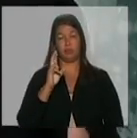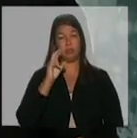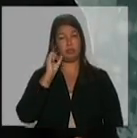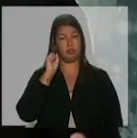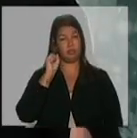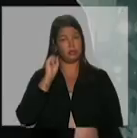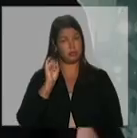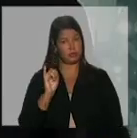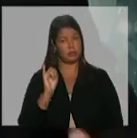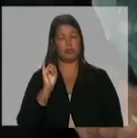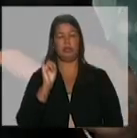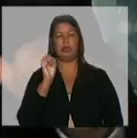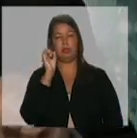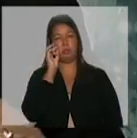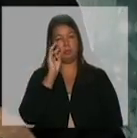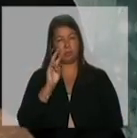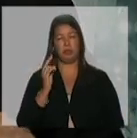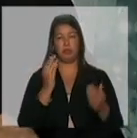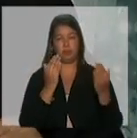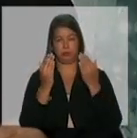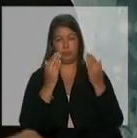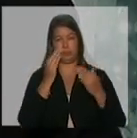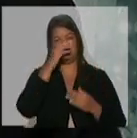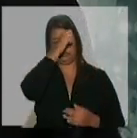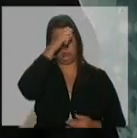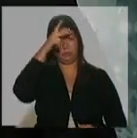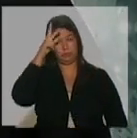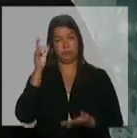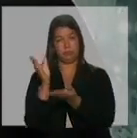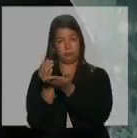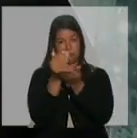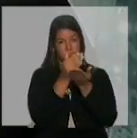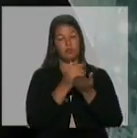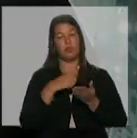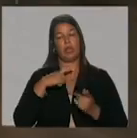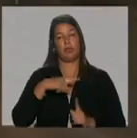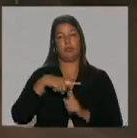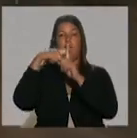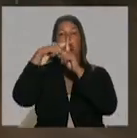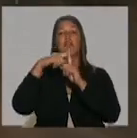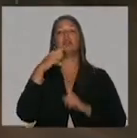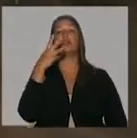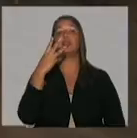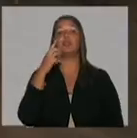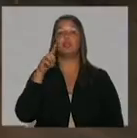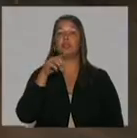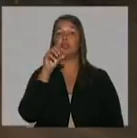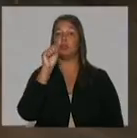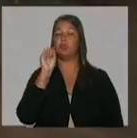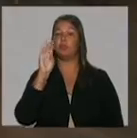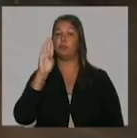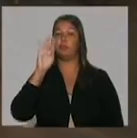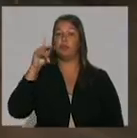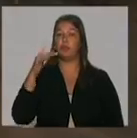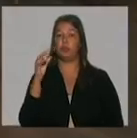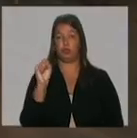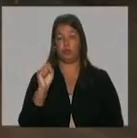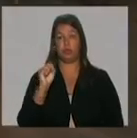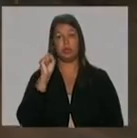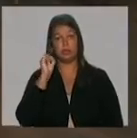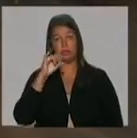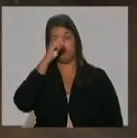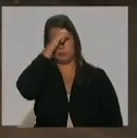eu considero o que os municípios arrecadaram também, eu tenho mais 3,8 bilhões, ou seja, considerando